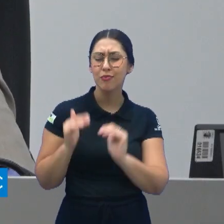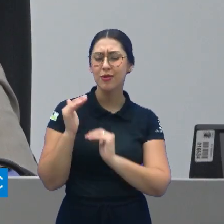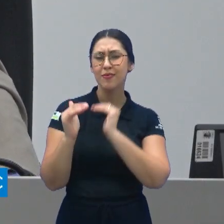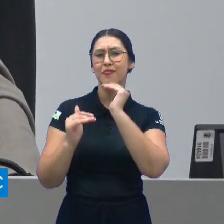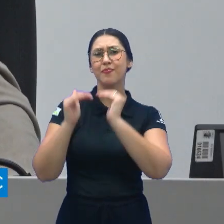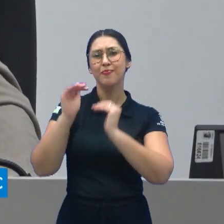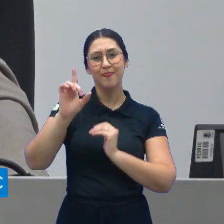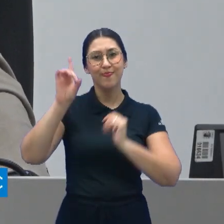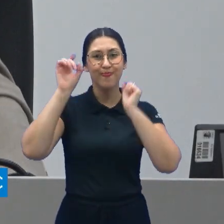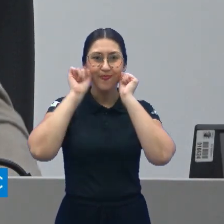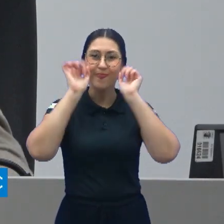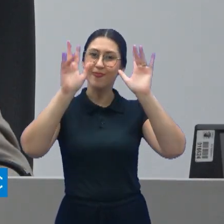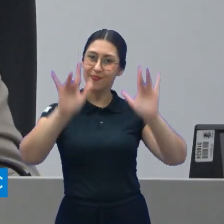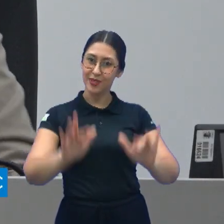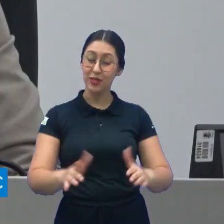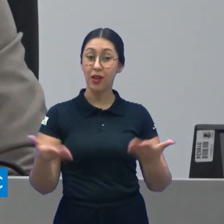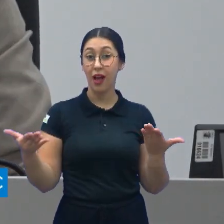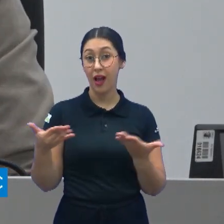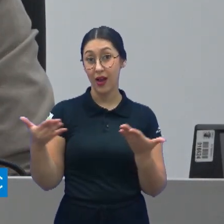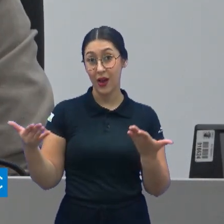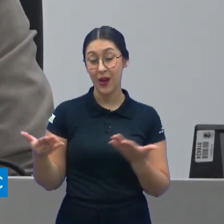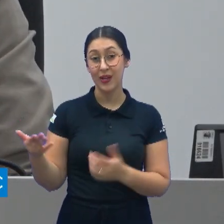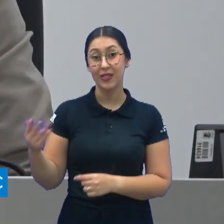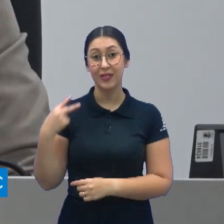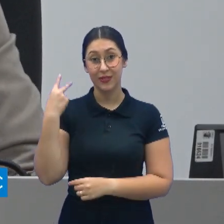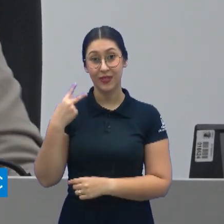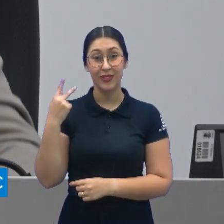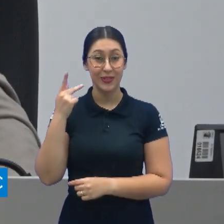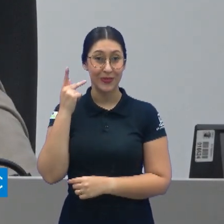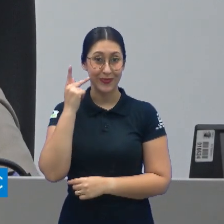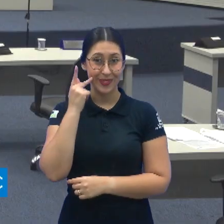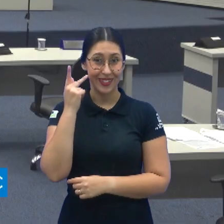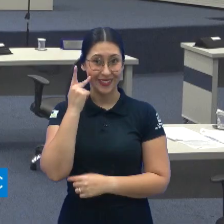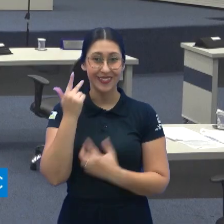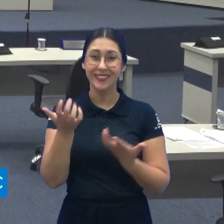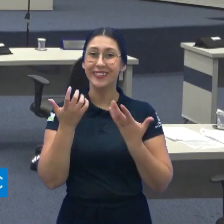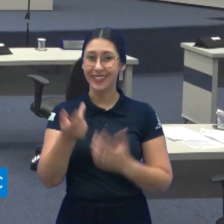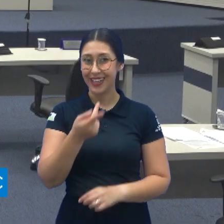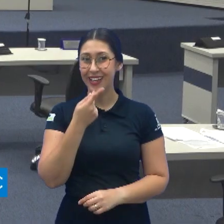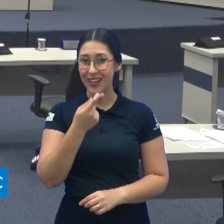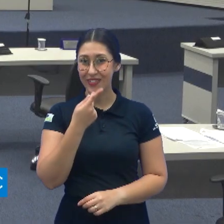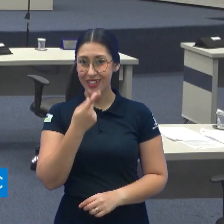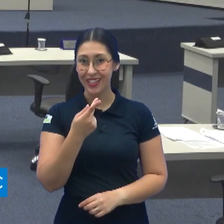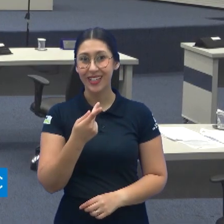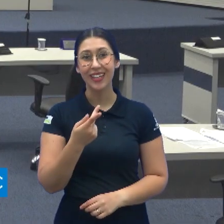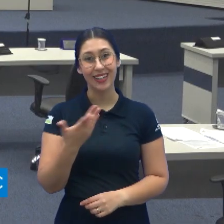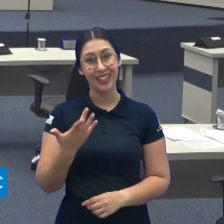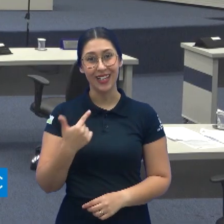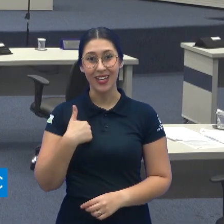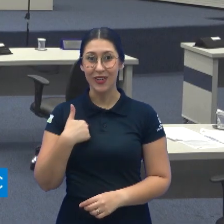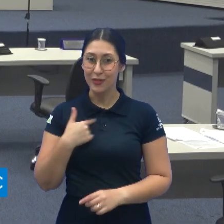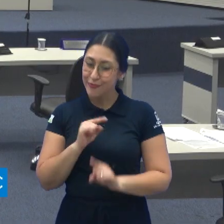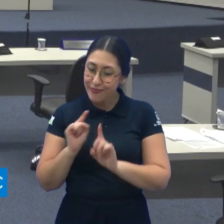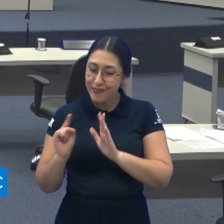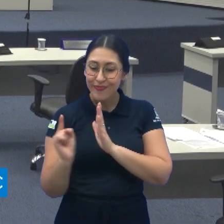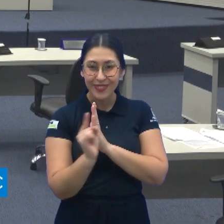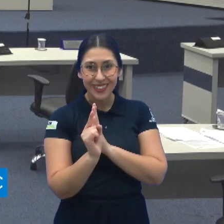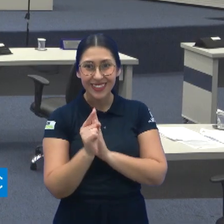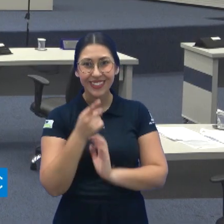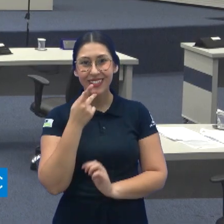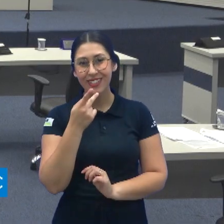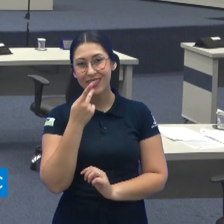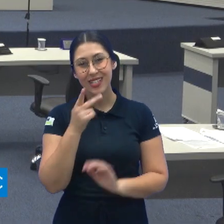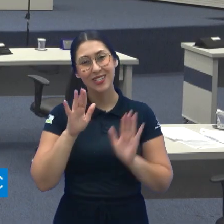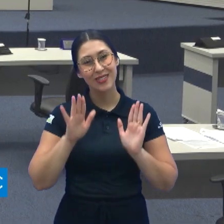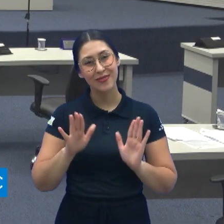abençoe. O Rafael Pascucci, que fez a moção, está louco para falar de você aí. Então, eu tomei a frente dele, né, Pascucci? Mas